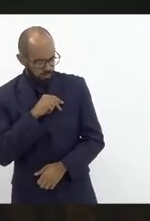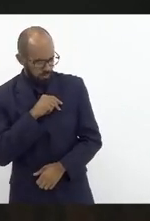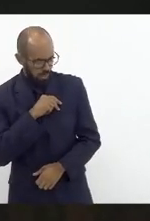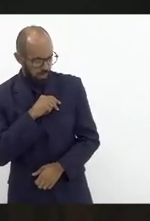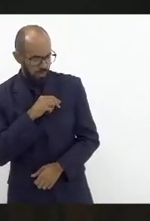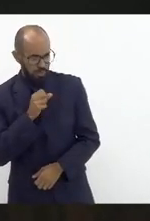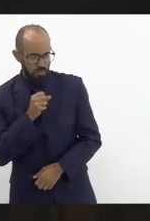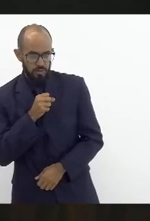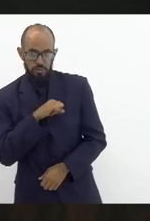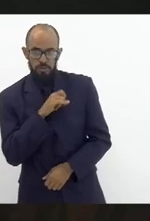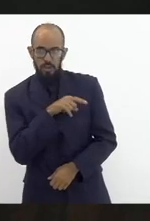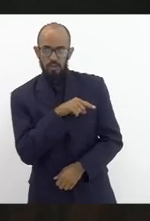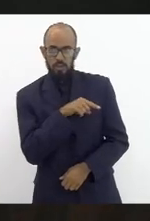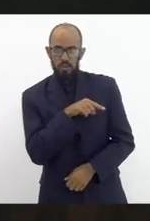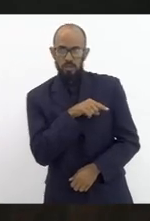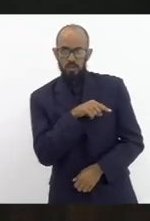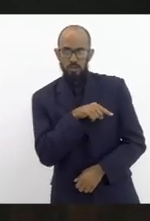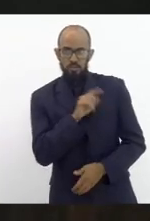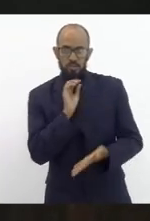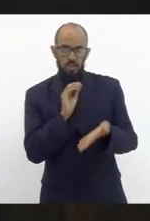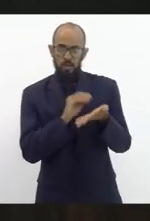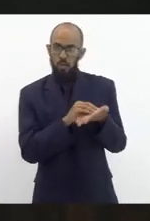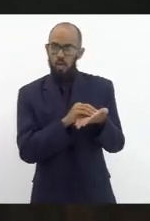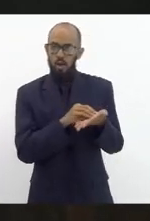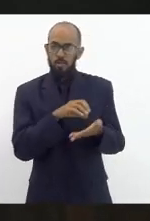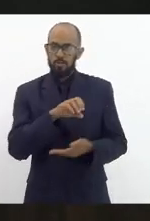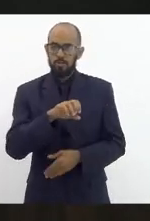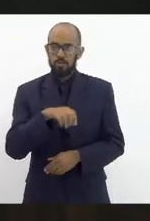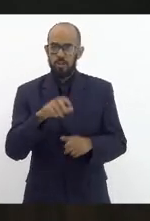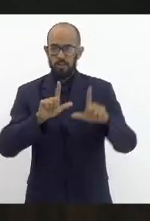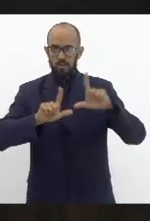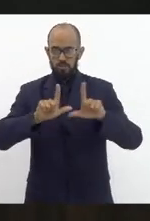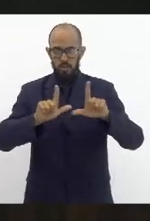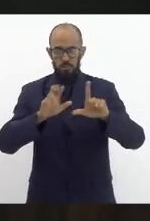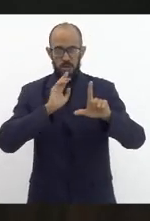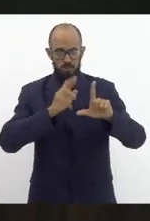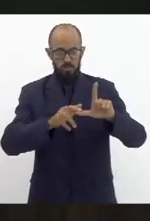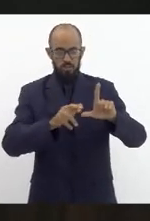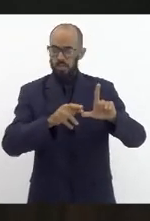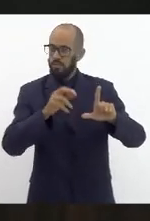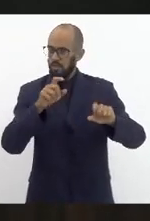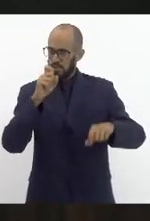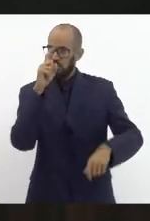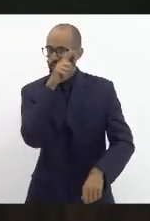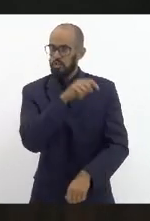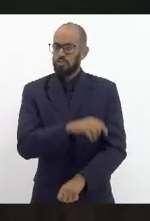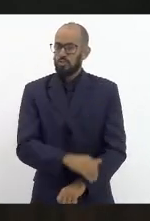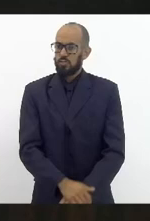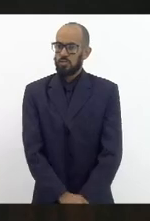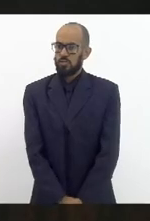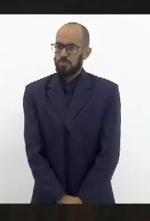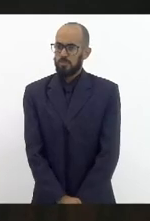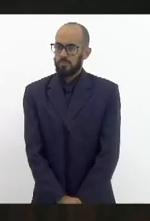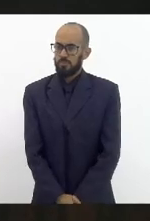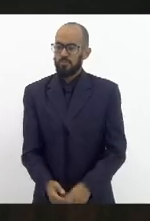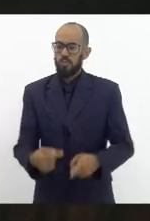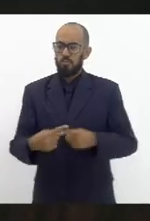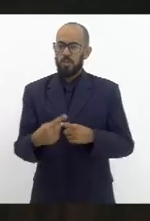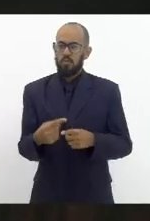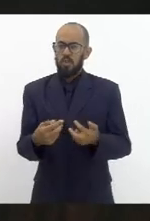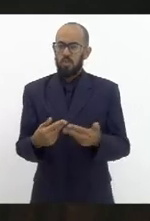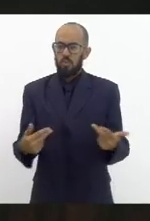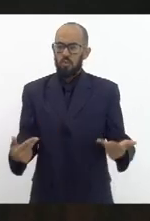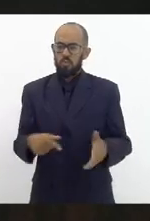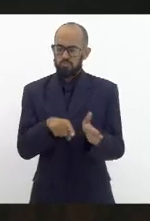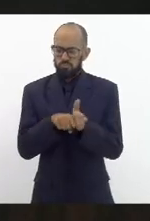cai no SBT lá para responder, ia ser difícil. Ia ser difícil. Porque foram questões muito bem elaboradas, questões